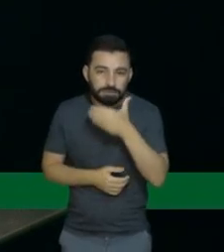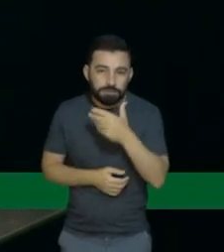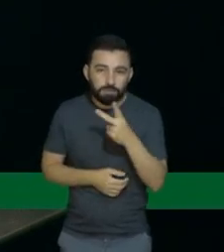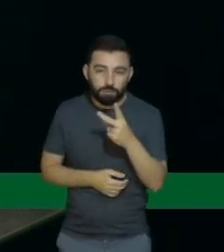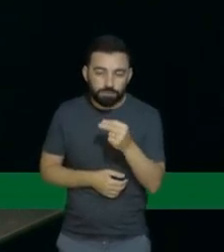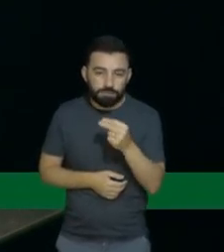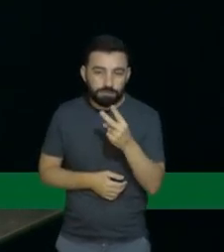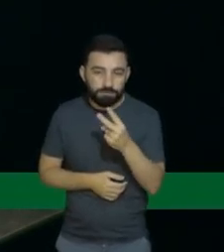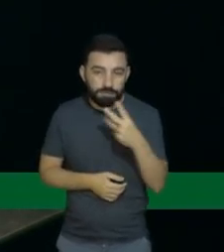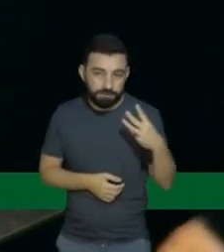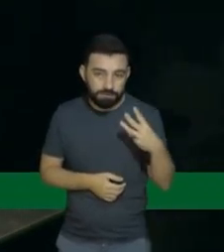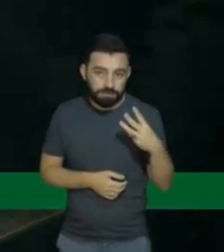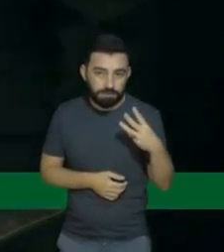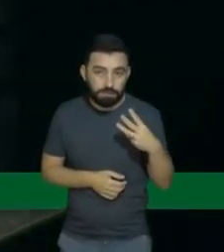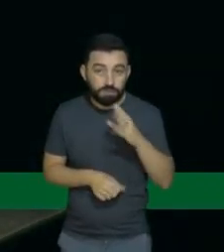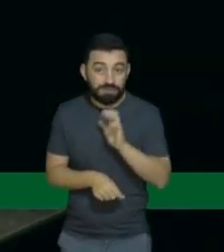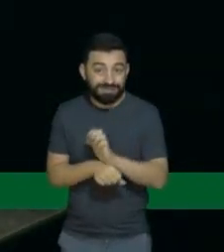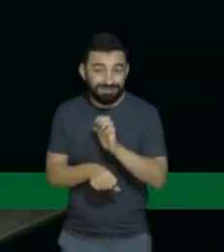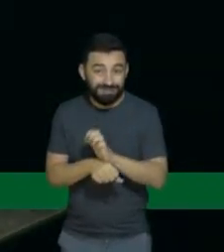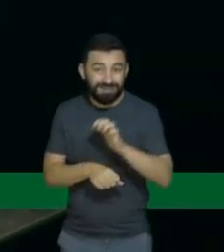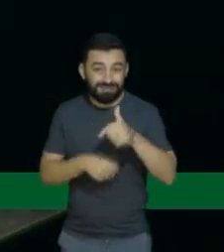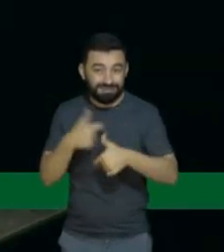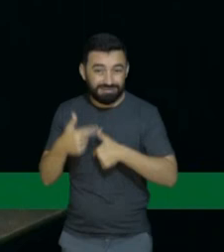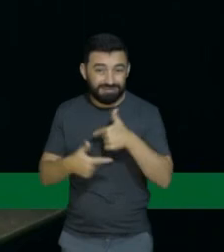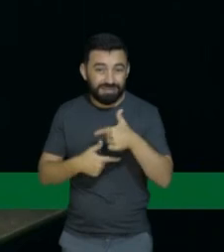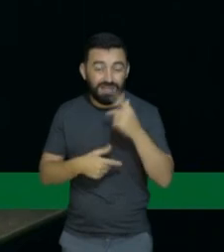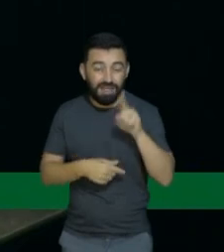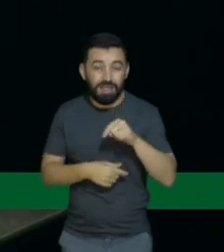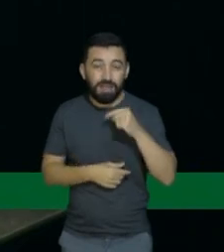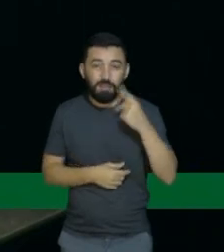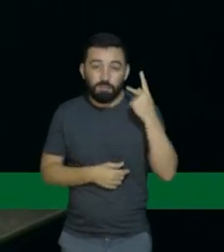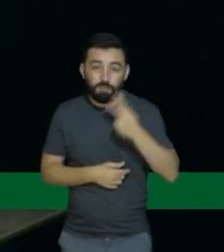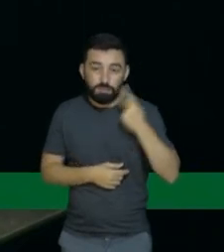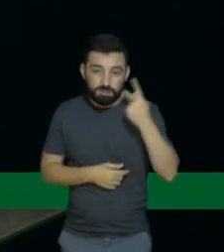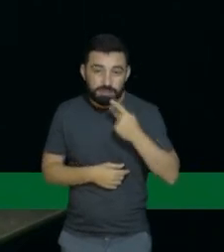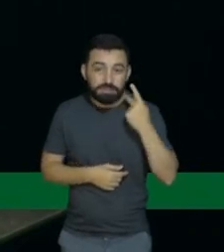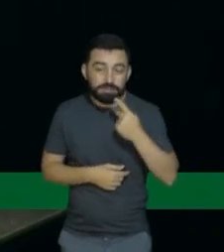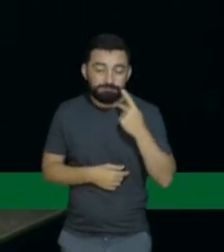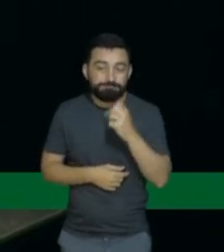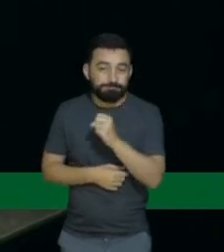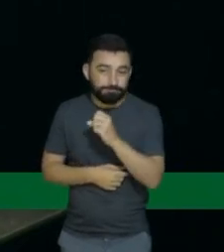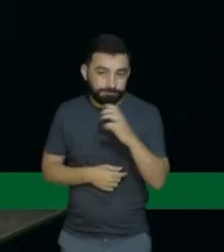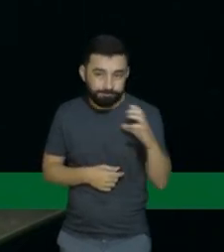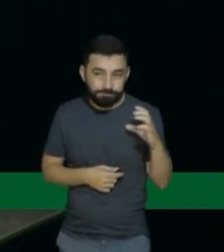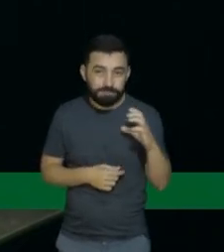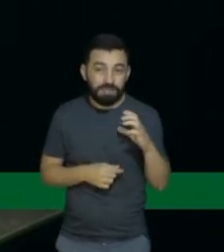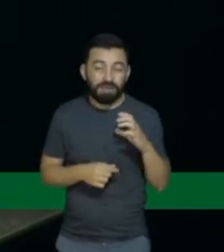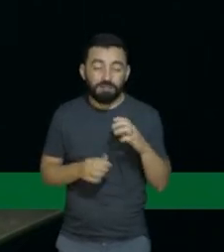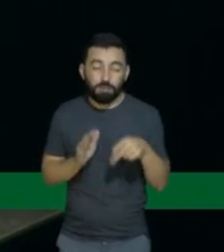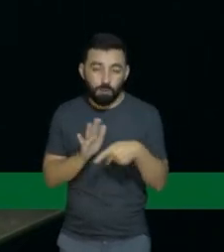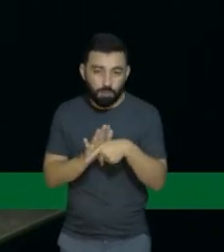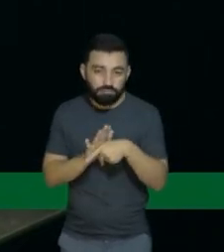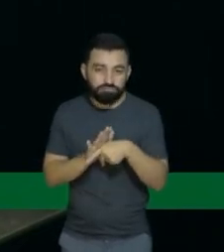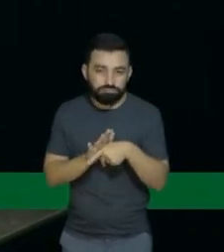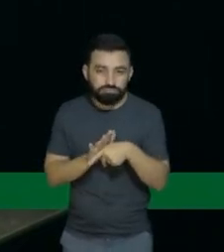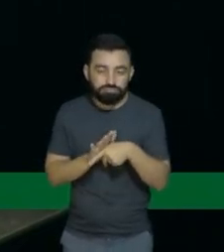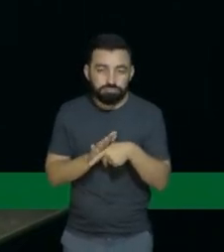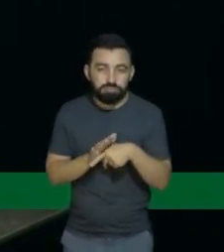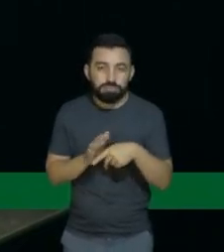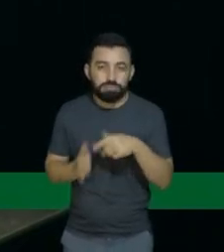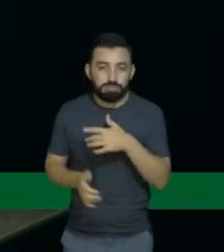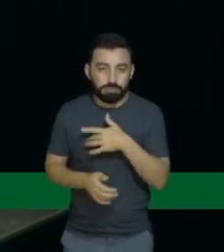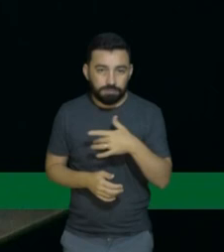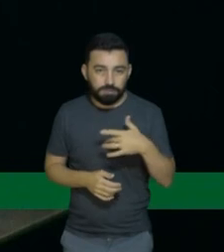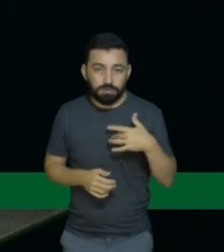2023 o estado trabalhava com a política eh catarinense né de saúde e hoje